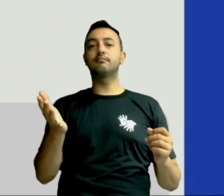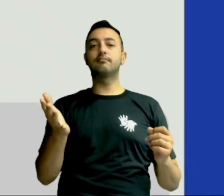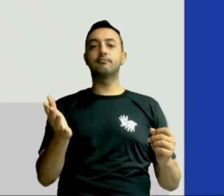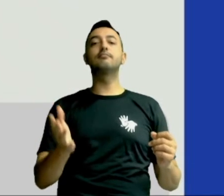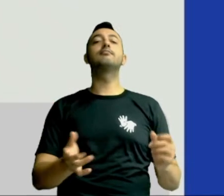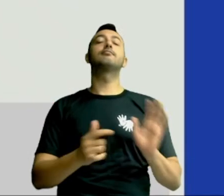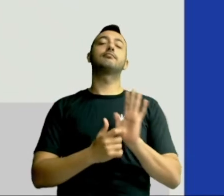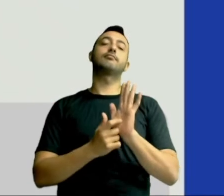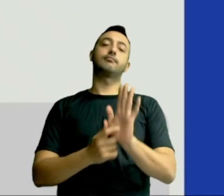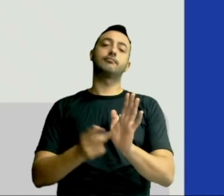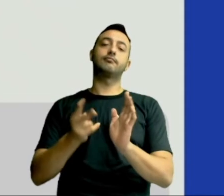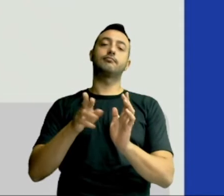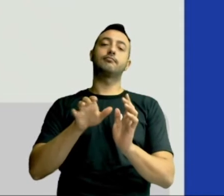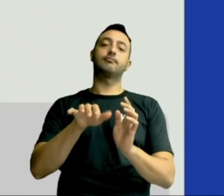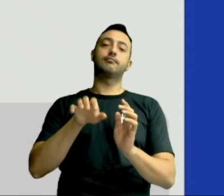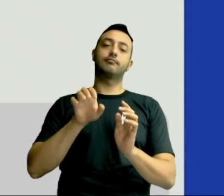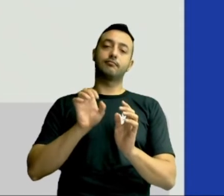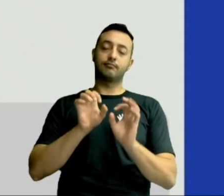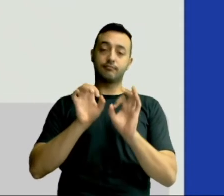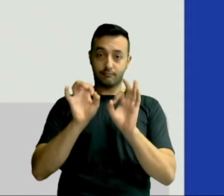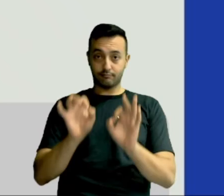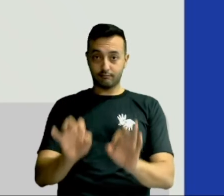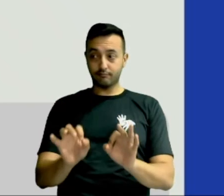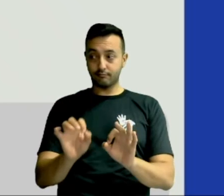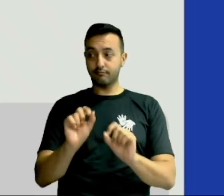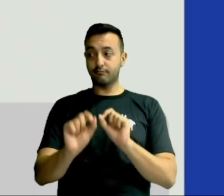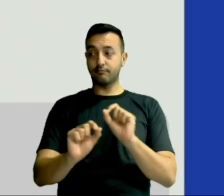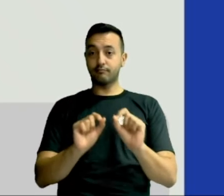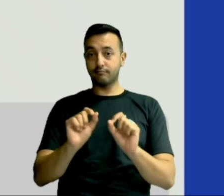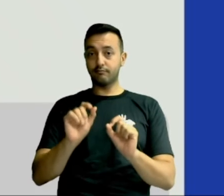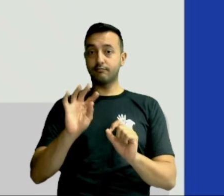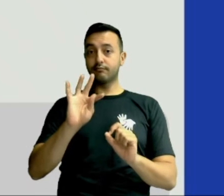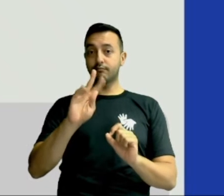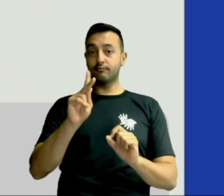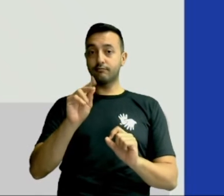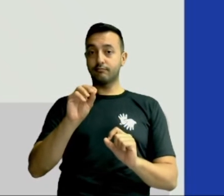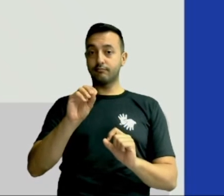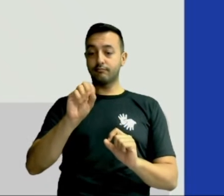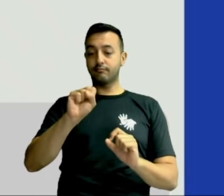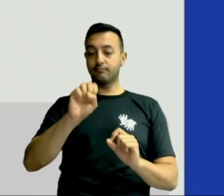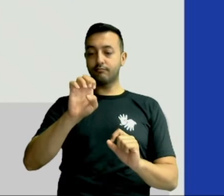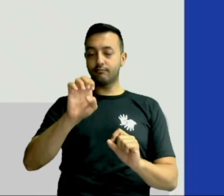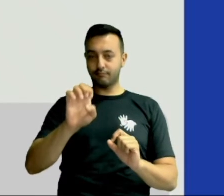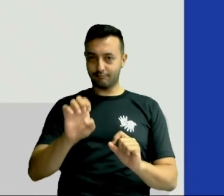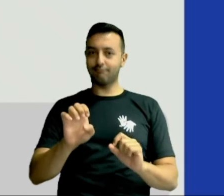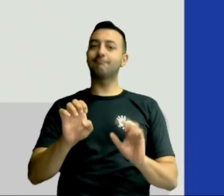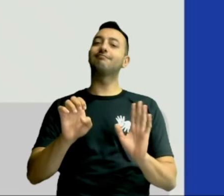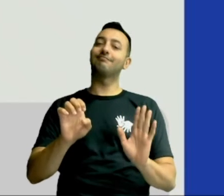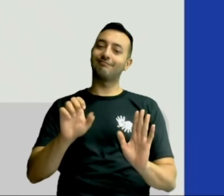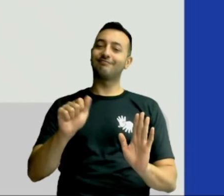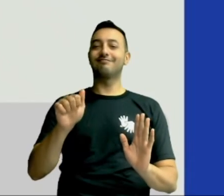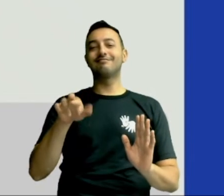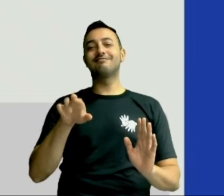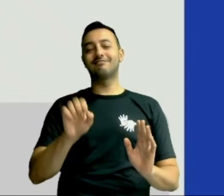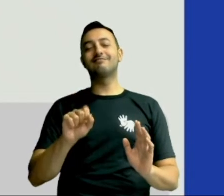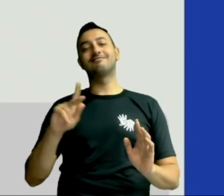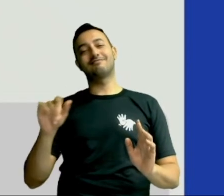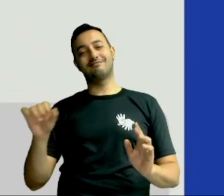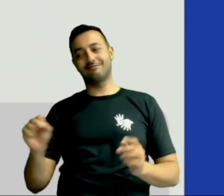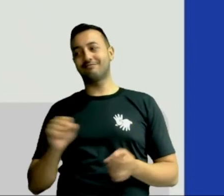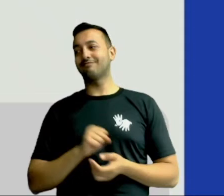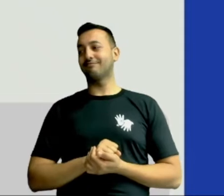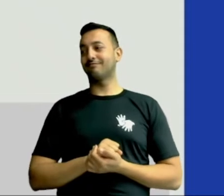o demonstra ter from correto vai ser o dos ar rãs